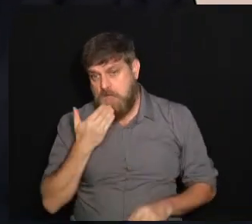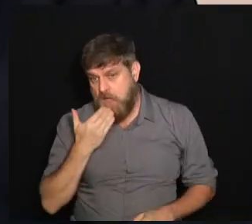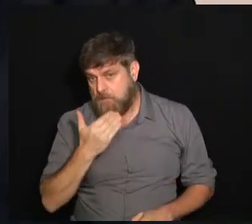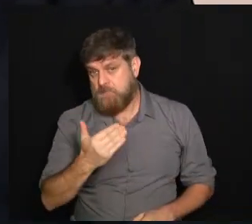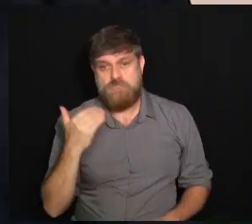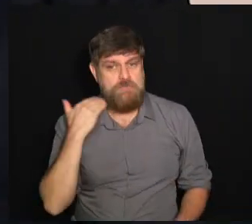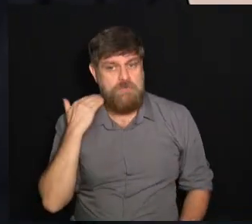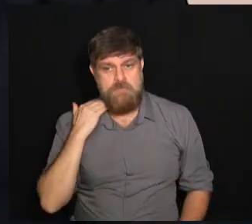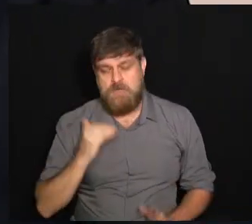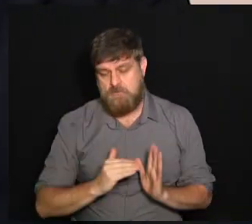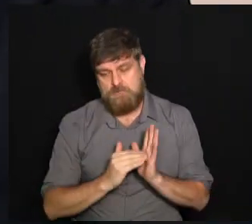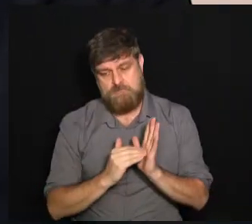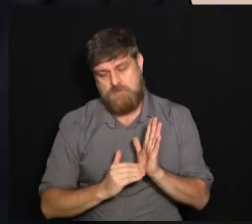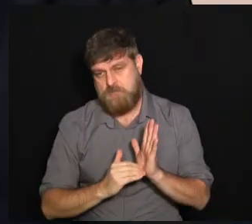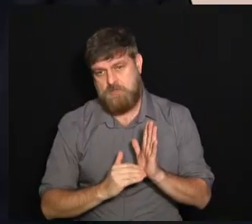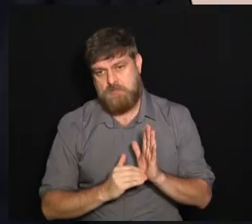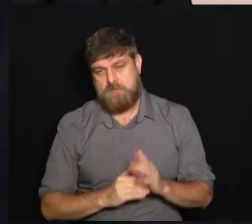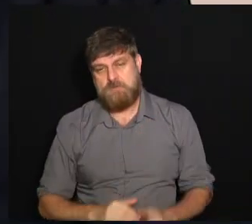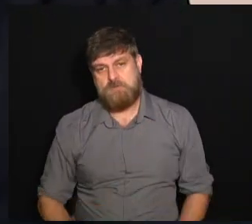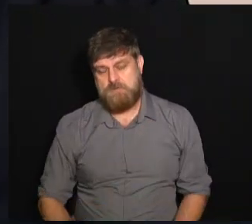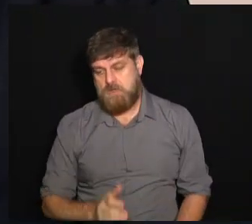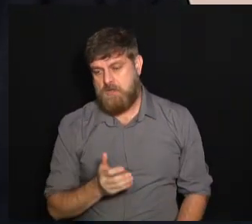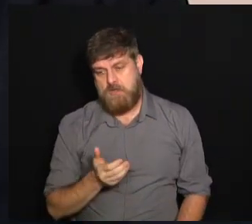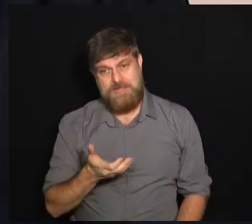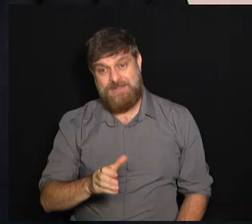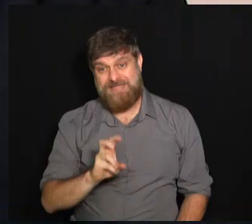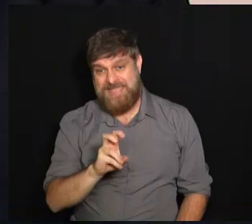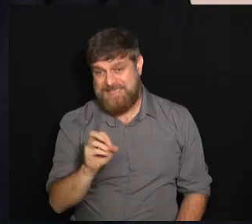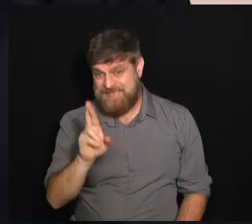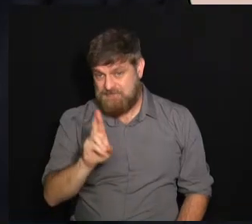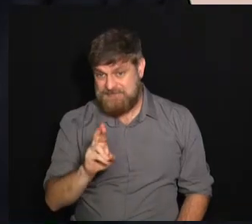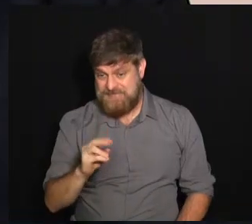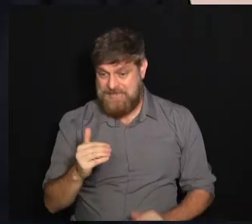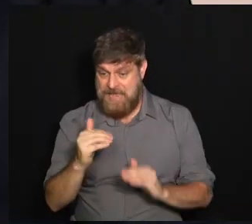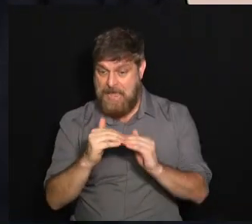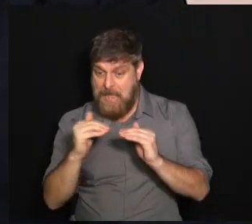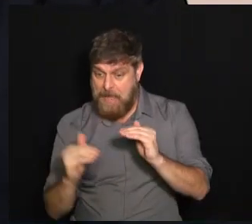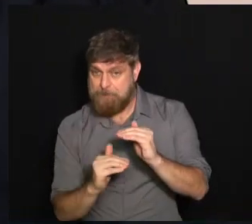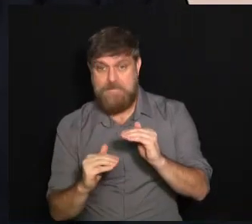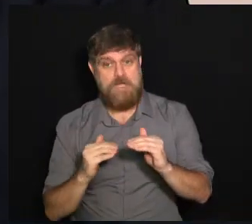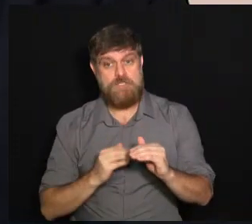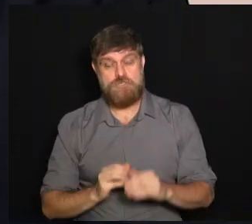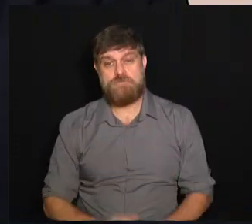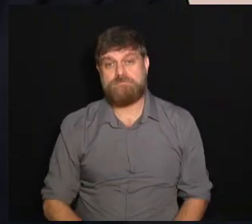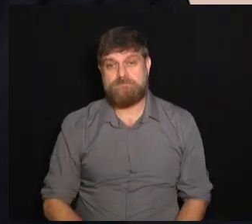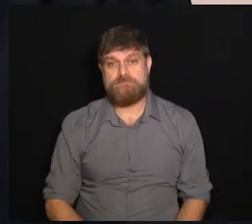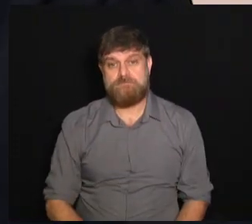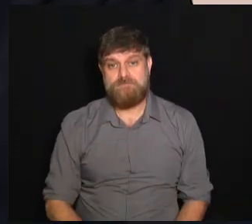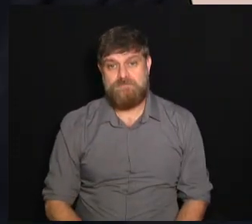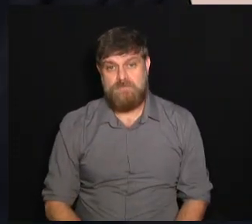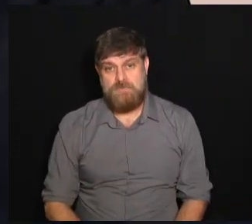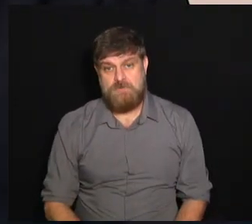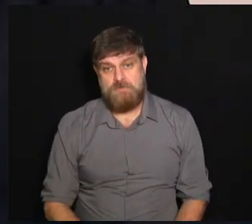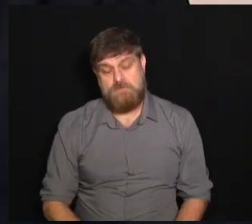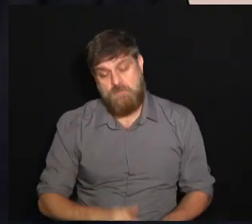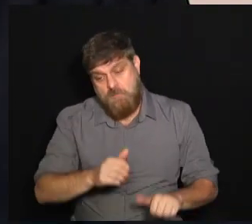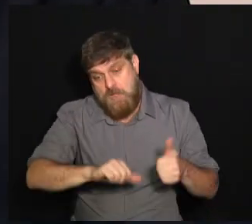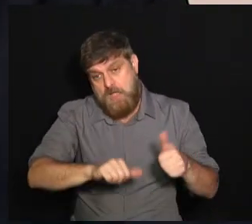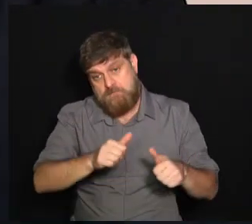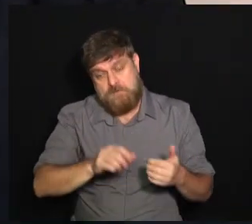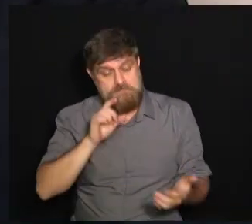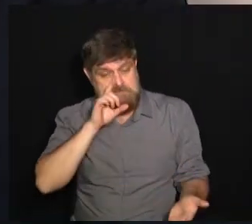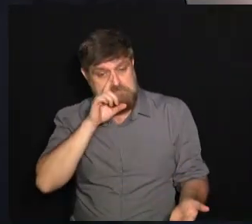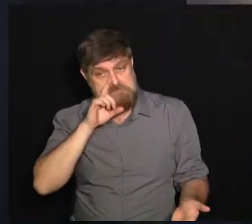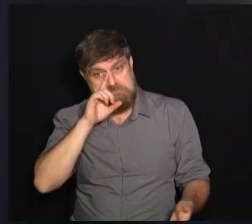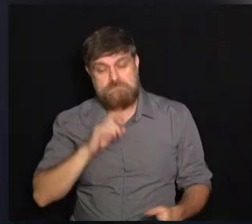banco reduzir essa linha de crédito para um valor abaixo de R$ 500 para não sofrer essa cobrança, ou avaliar os riscos disso,